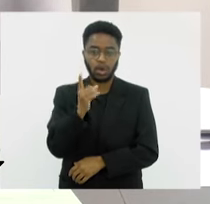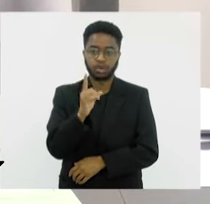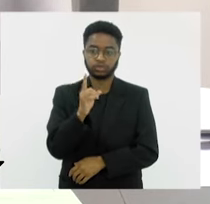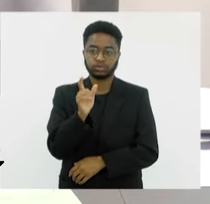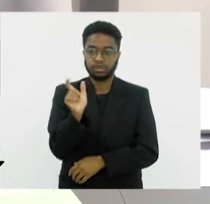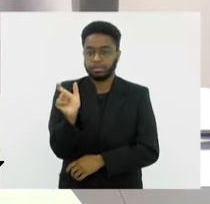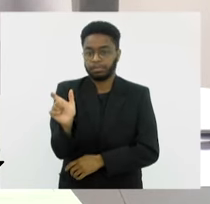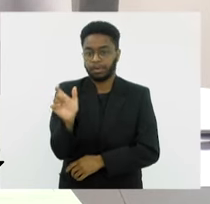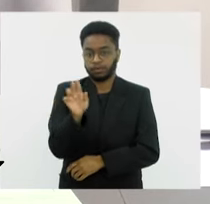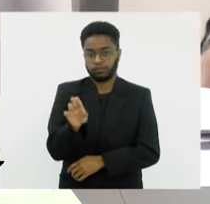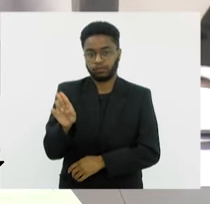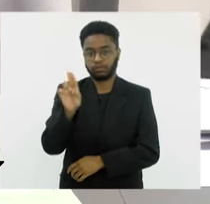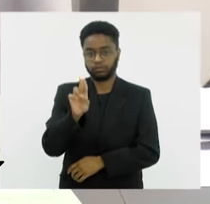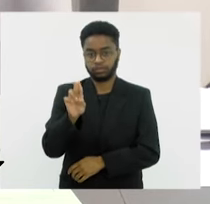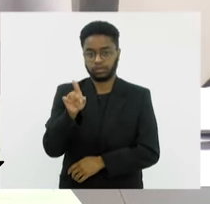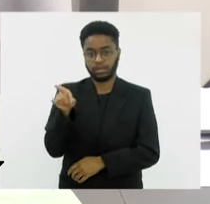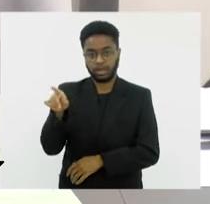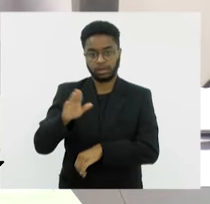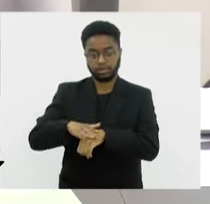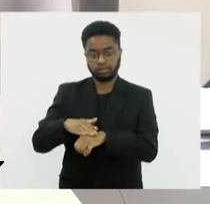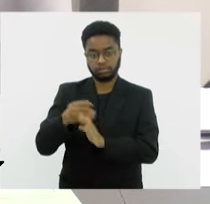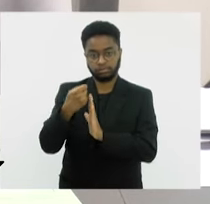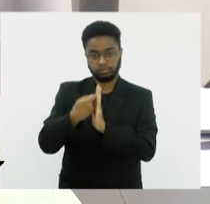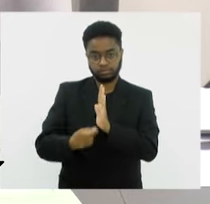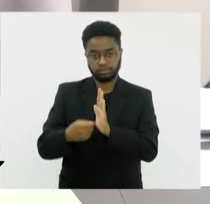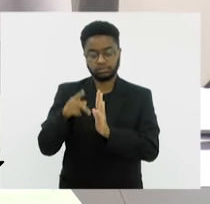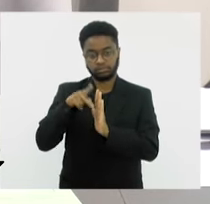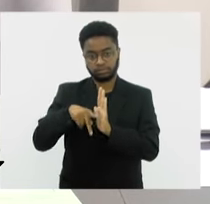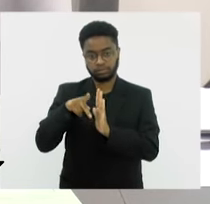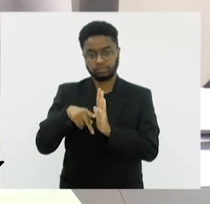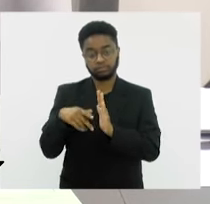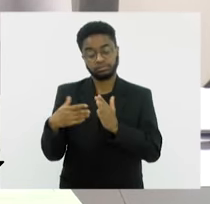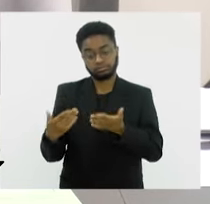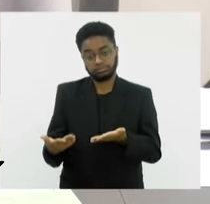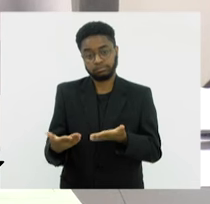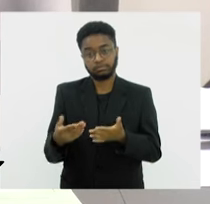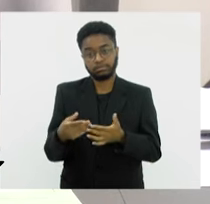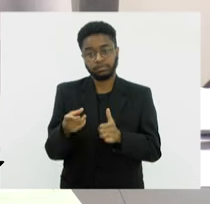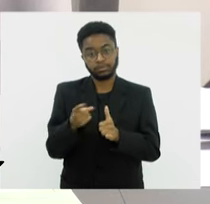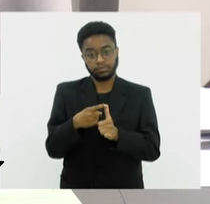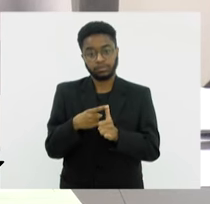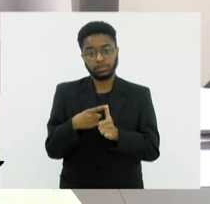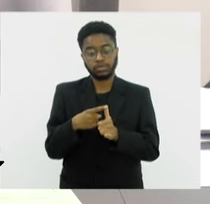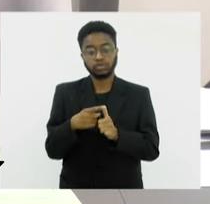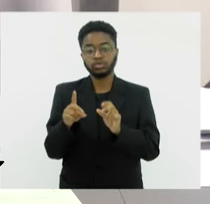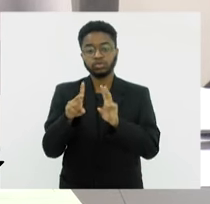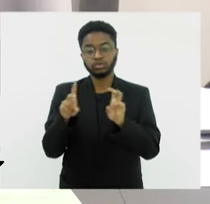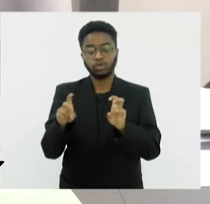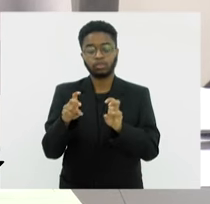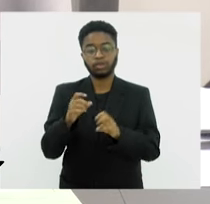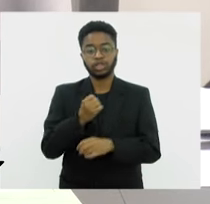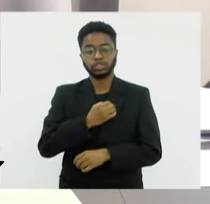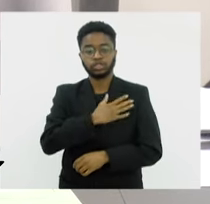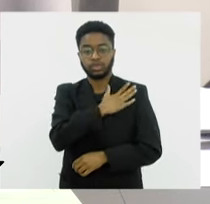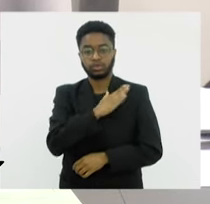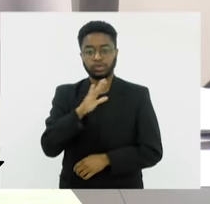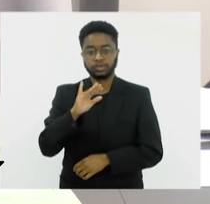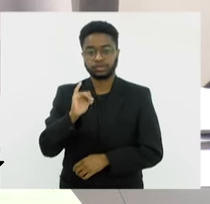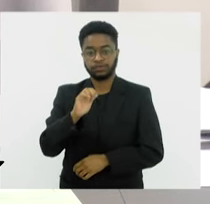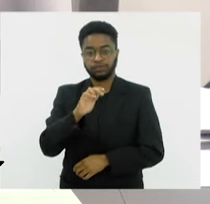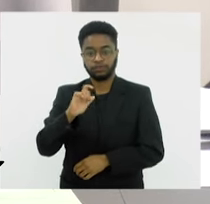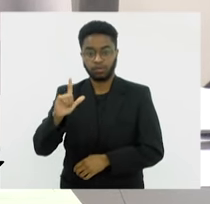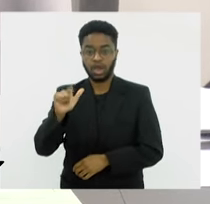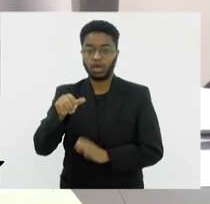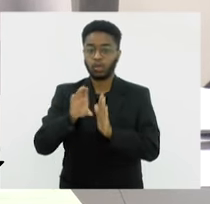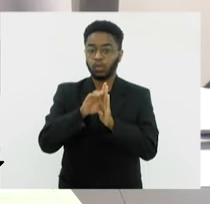termo utilizado pela autora, em primeiro lugar, oriunda da ditadura civil-militar, é um conceito,